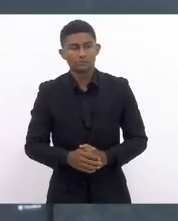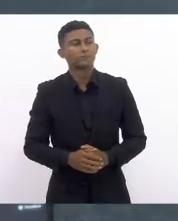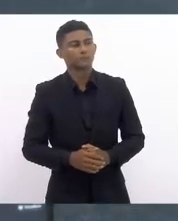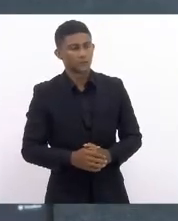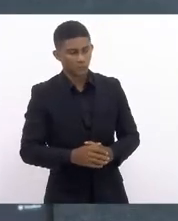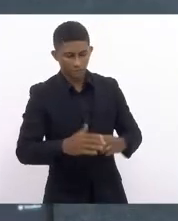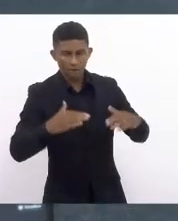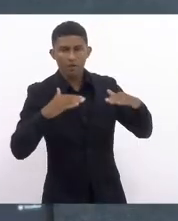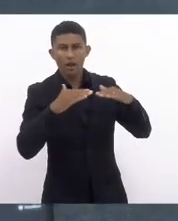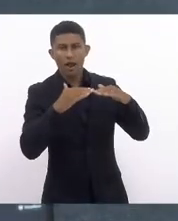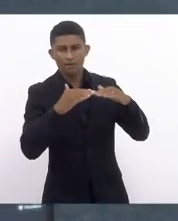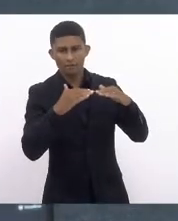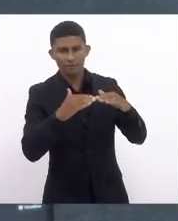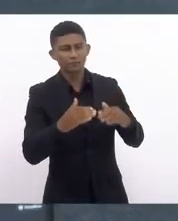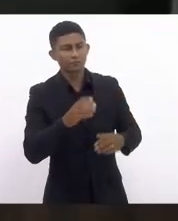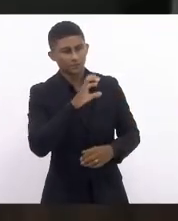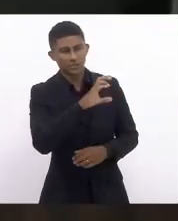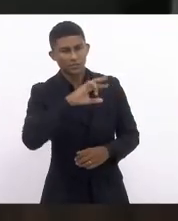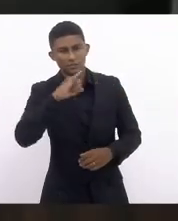Favorável nos termos do parecer da CCJ.